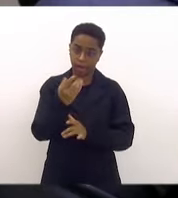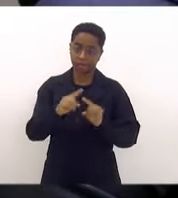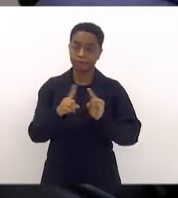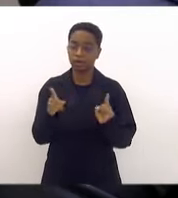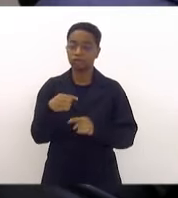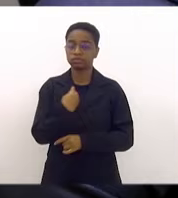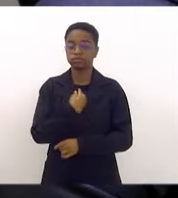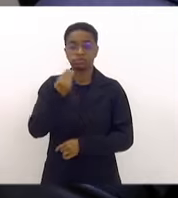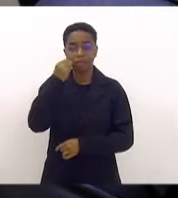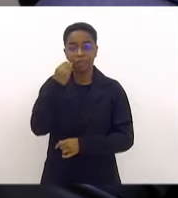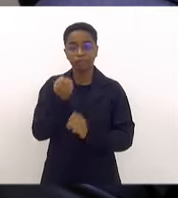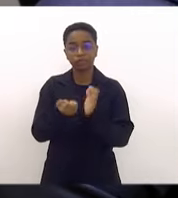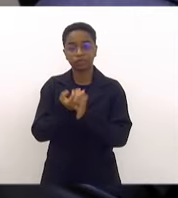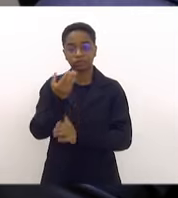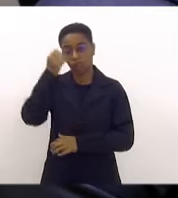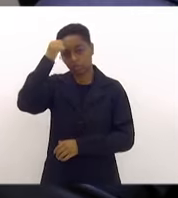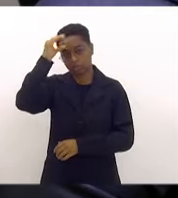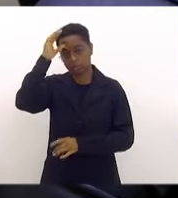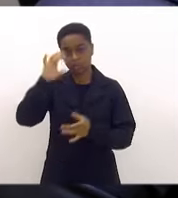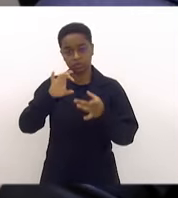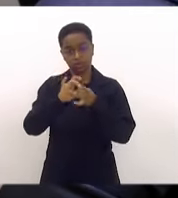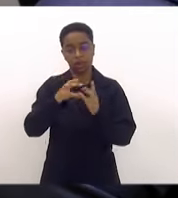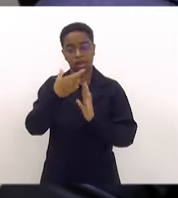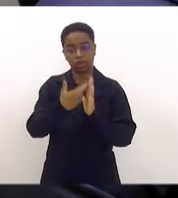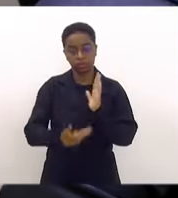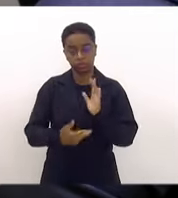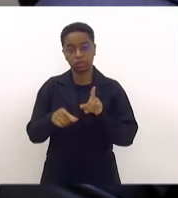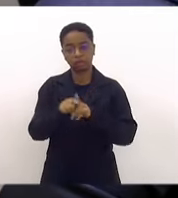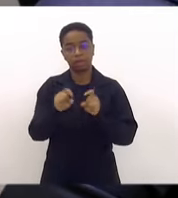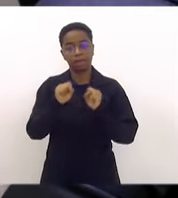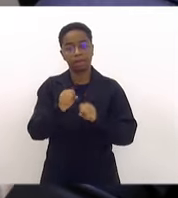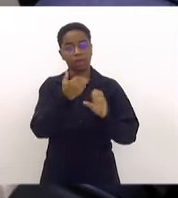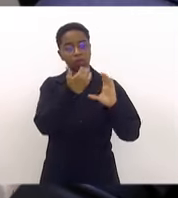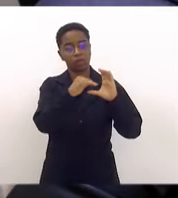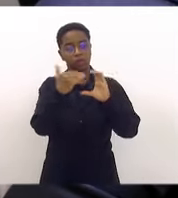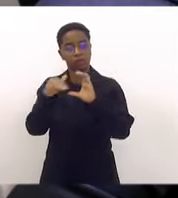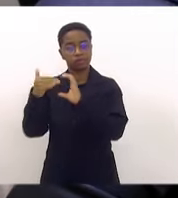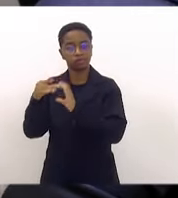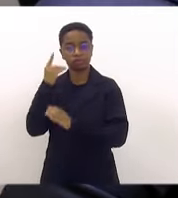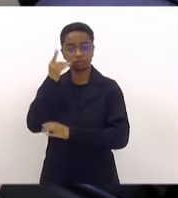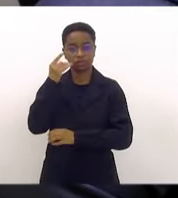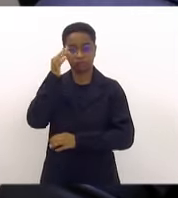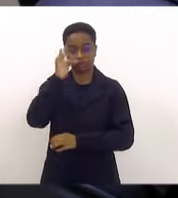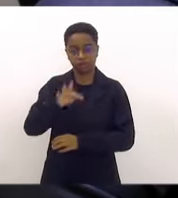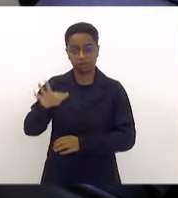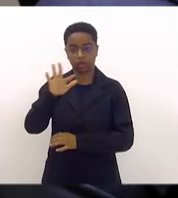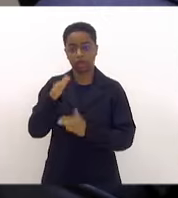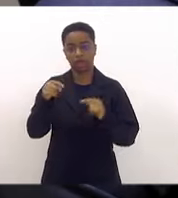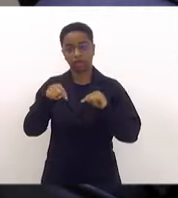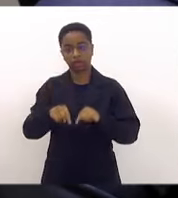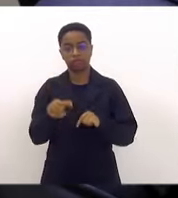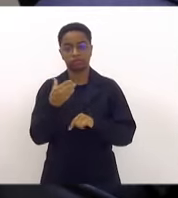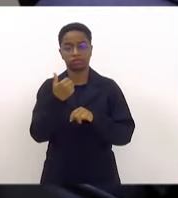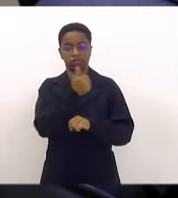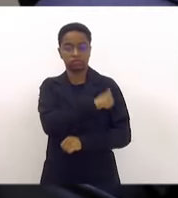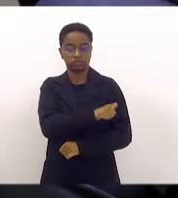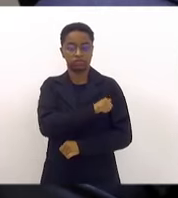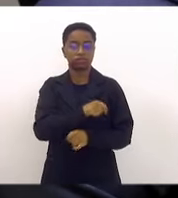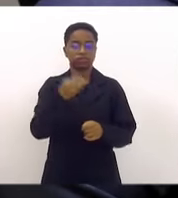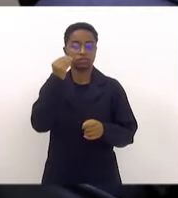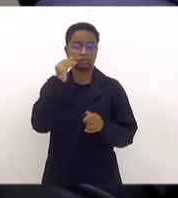produzir conhecimento e relatório que pode ser enviado inclusive aos deputados federais aqui do Rio de Janeiro para